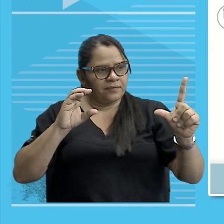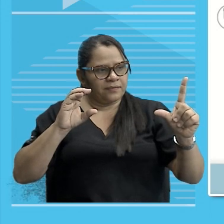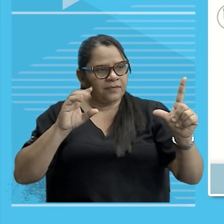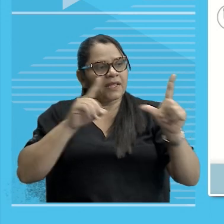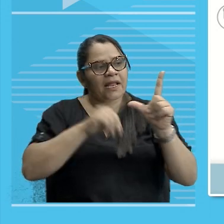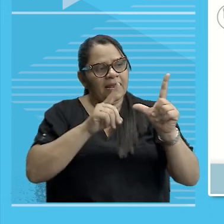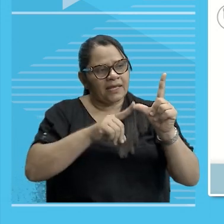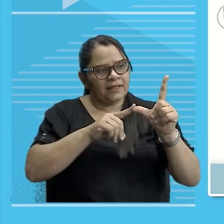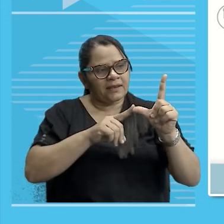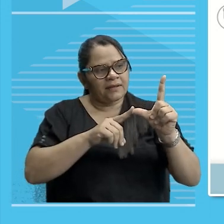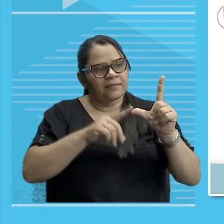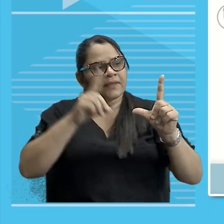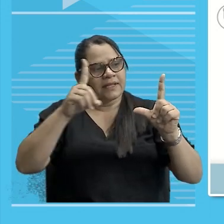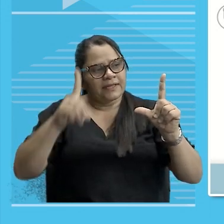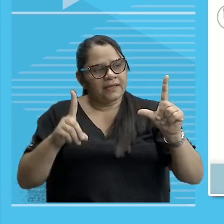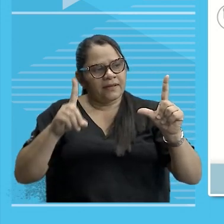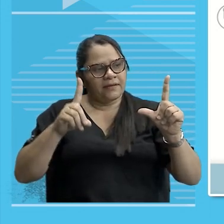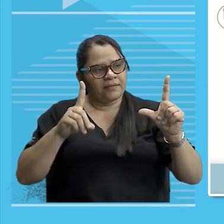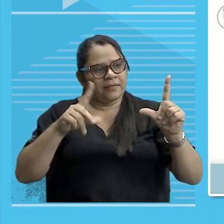Philips